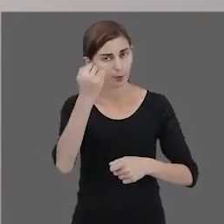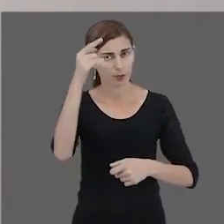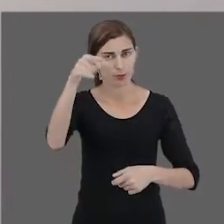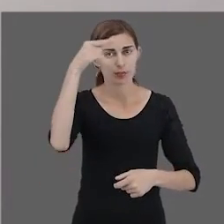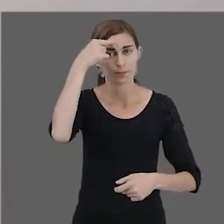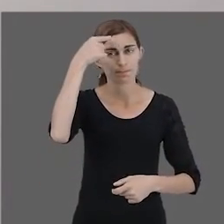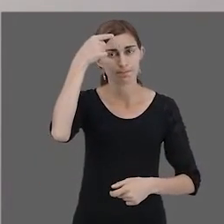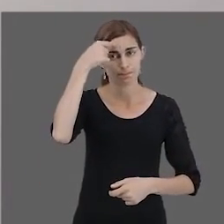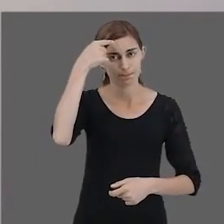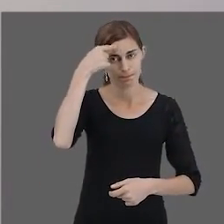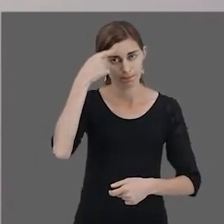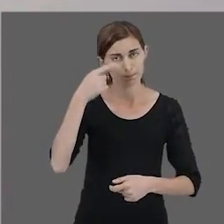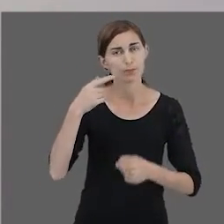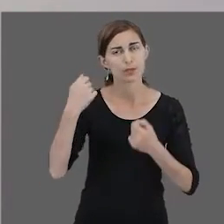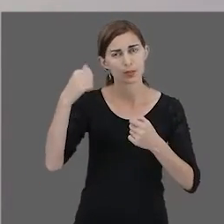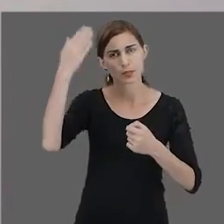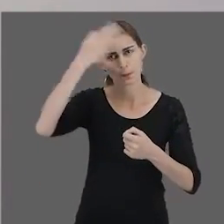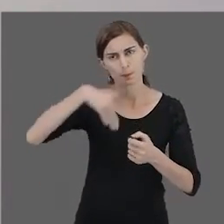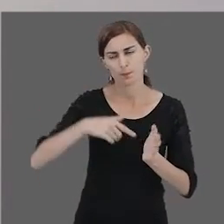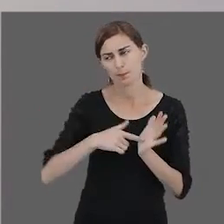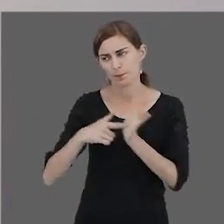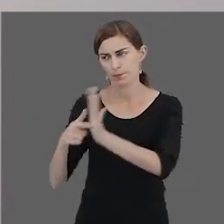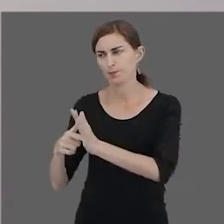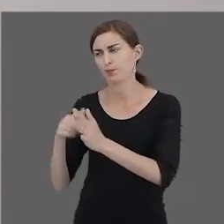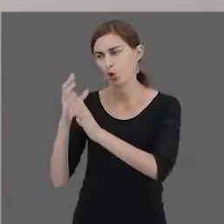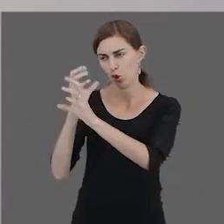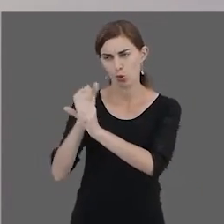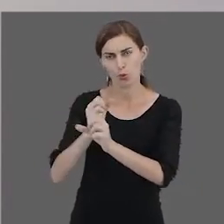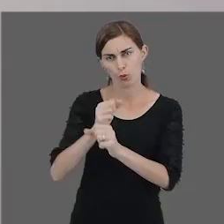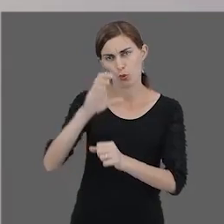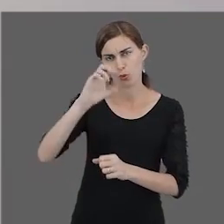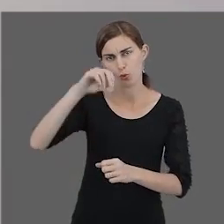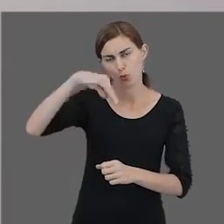que prestar conta é algo que está